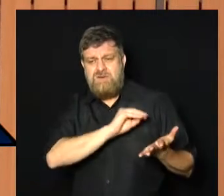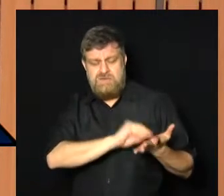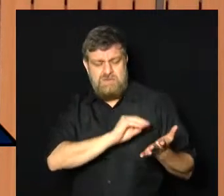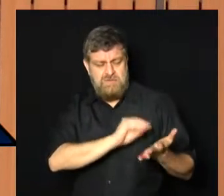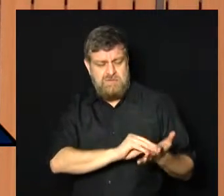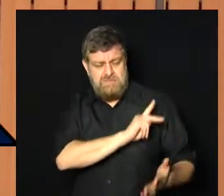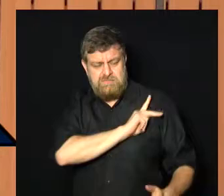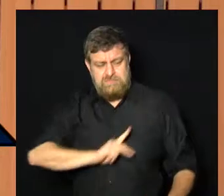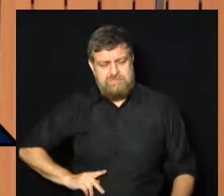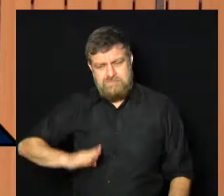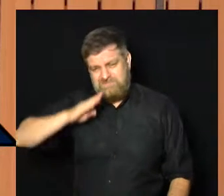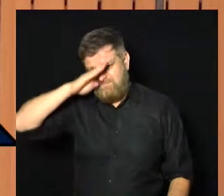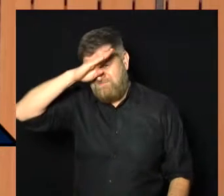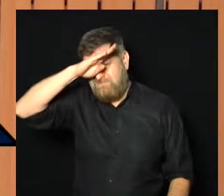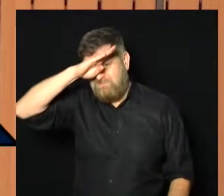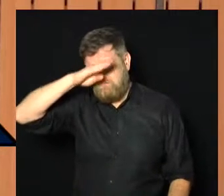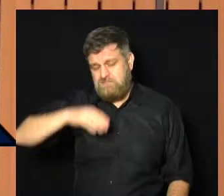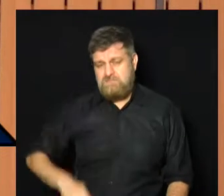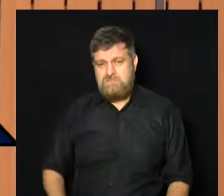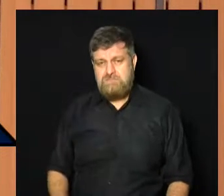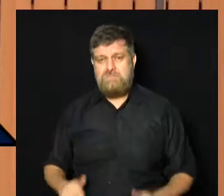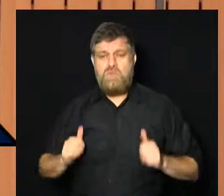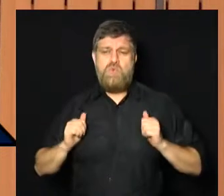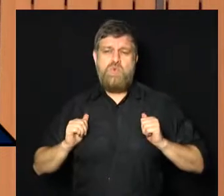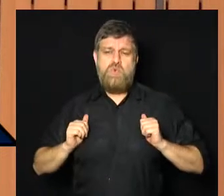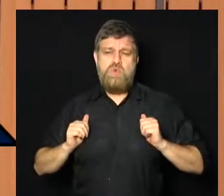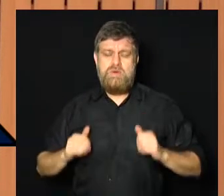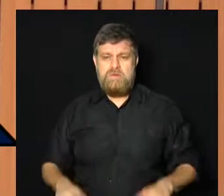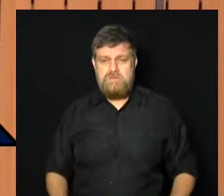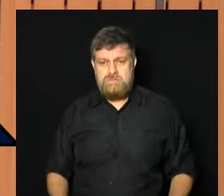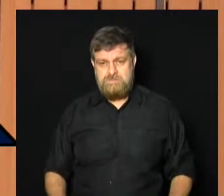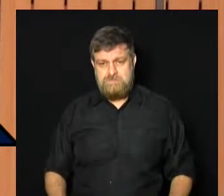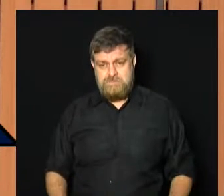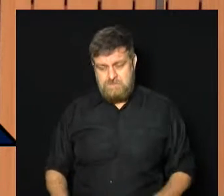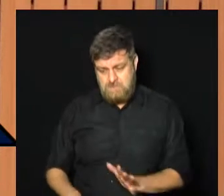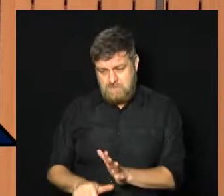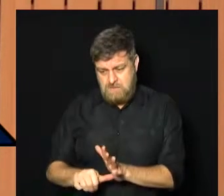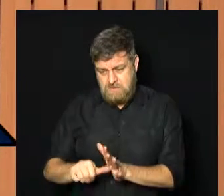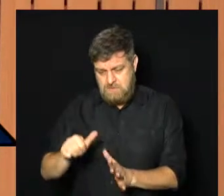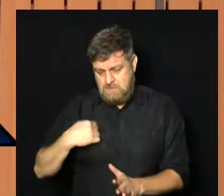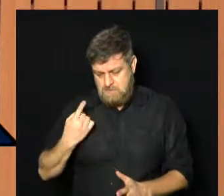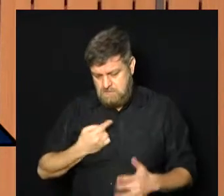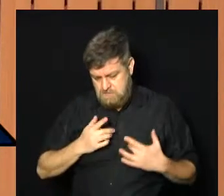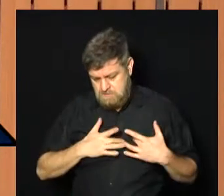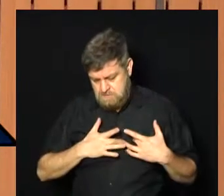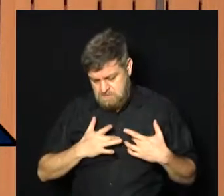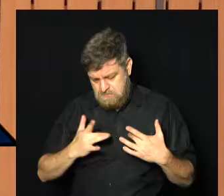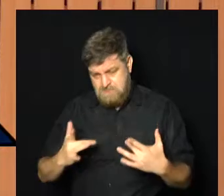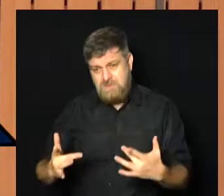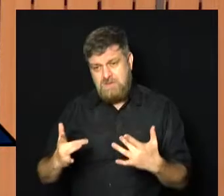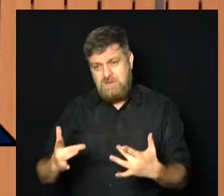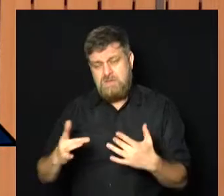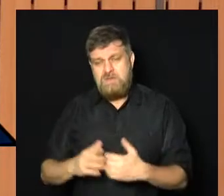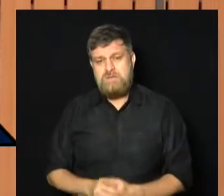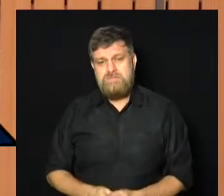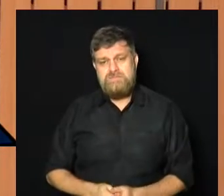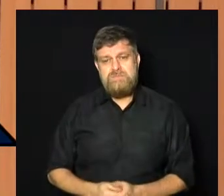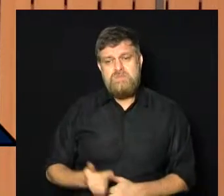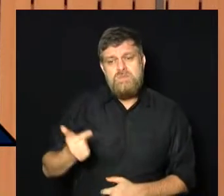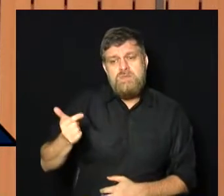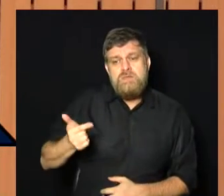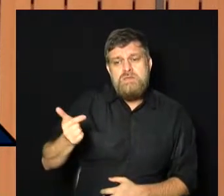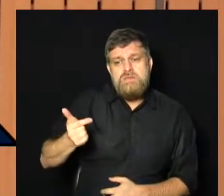federal e pelos outros governos. Mas aqui, em primeiro lugar, trazer essa solidariedade. Em segundo lugar,